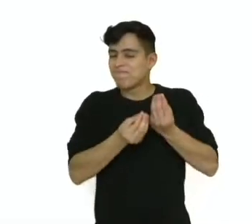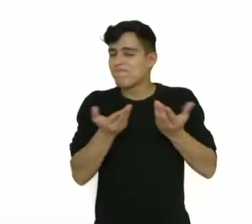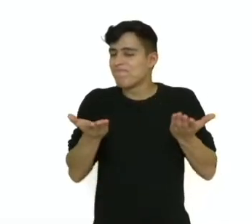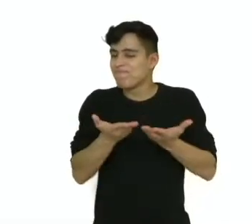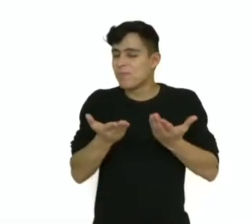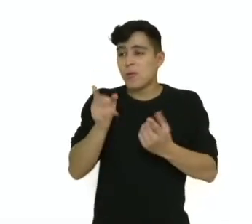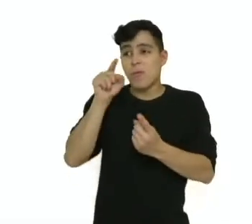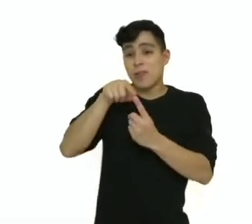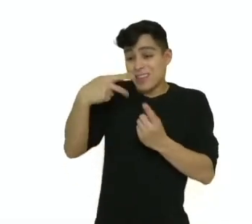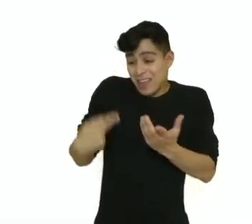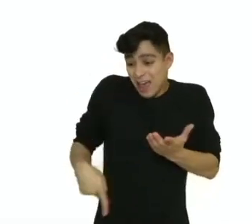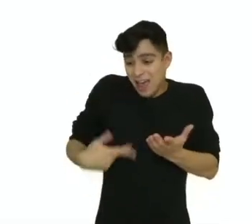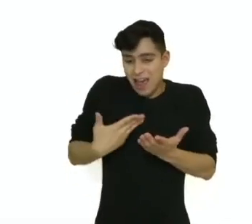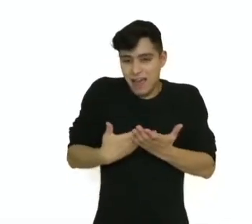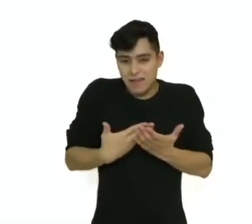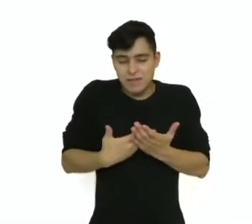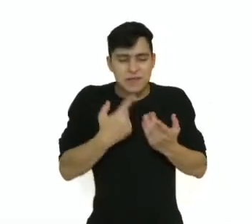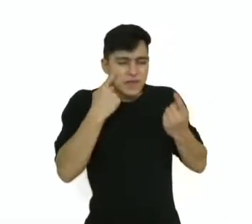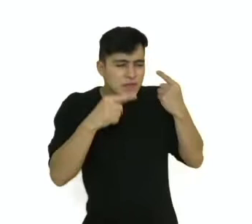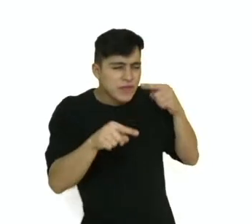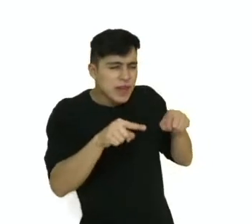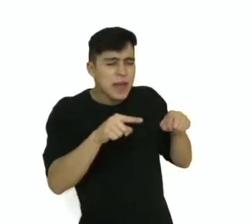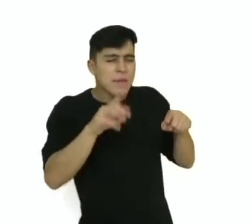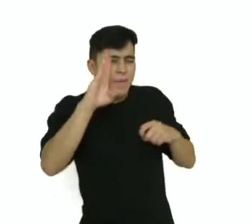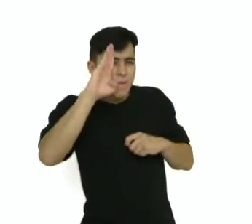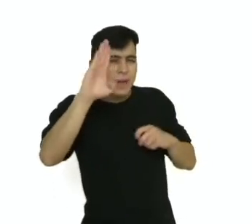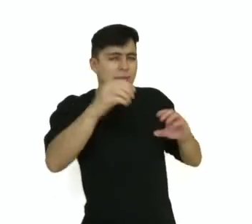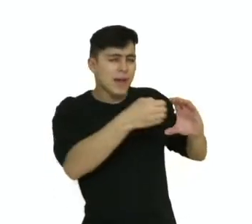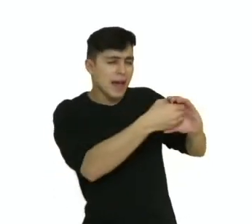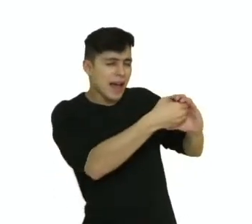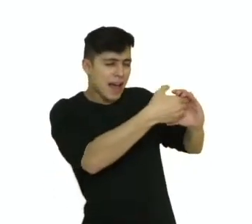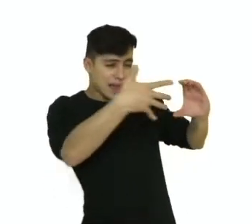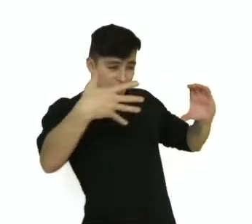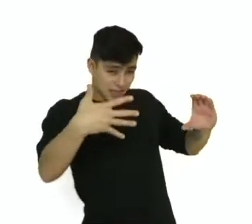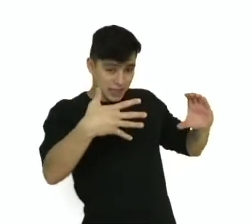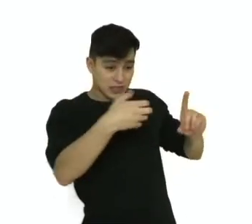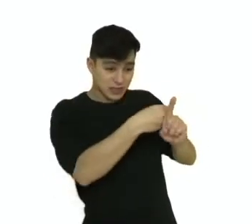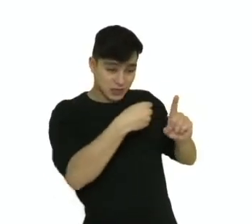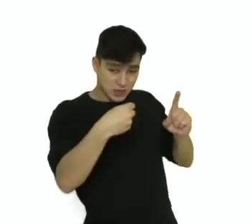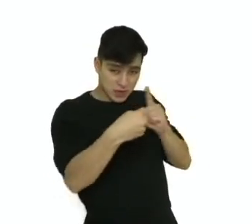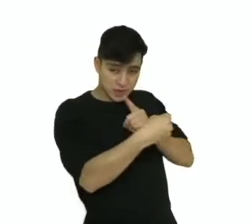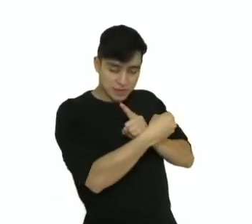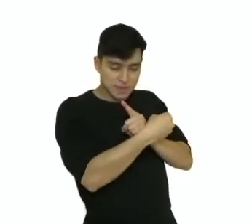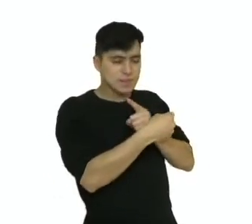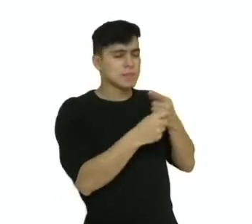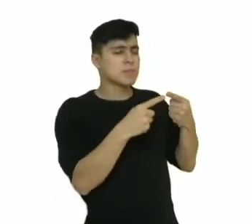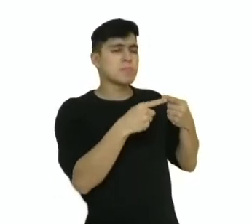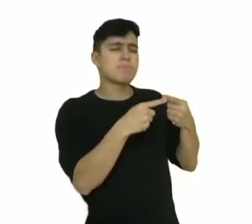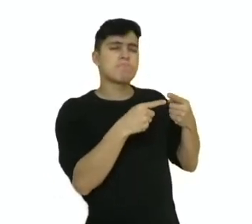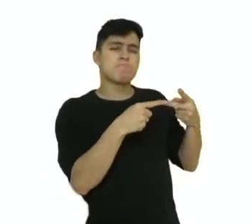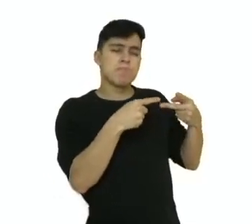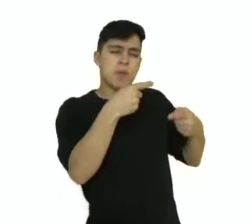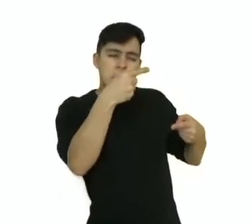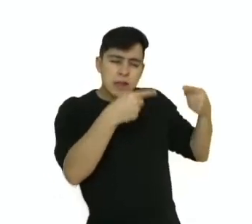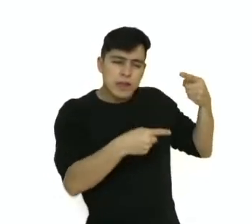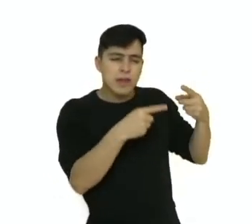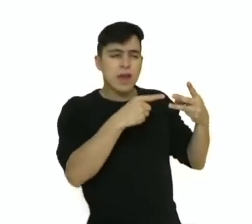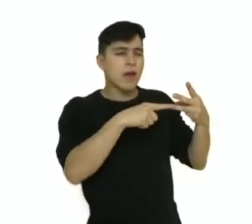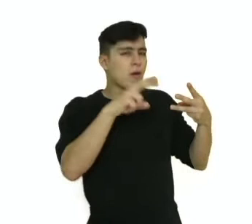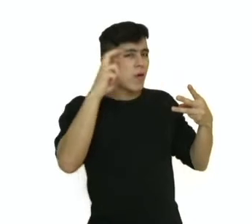hoje? Identificar as principais características sociais, políticas,